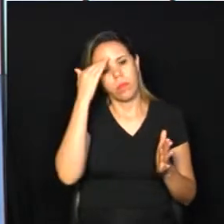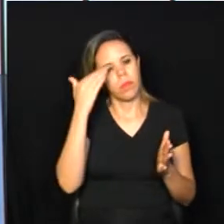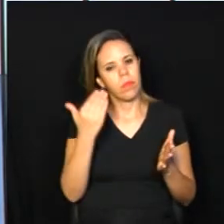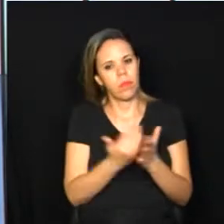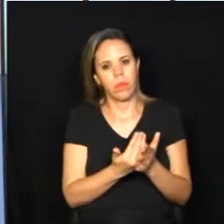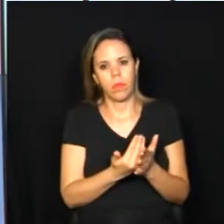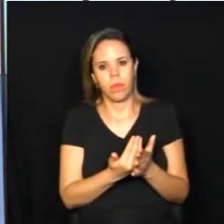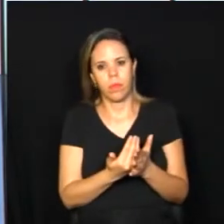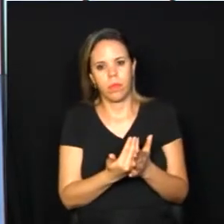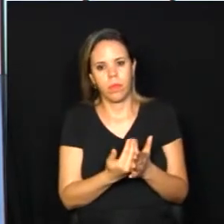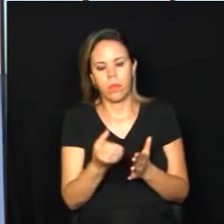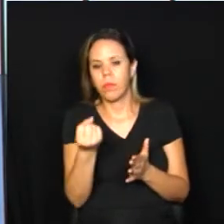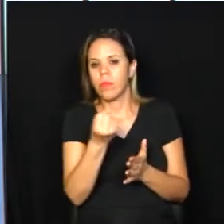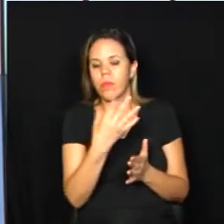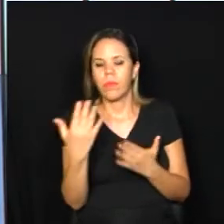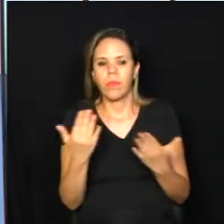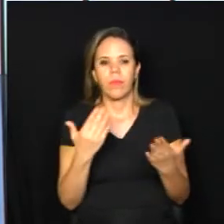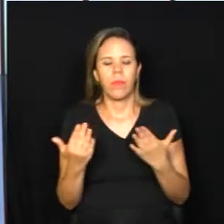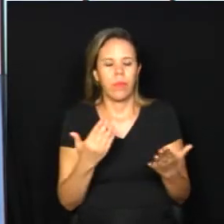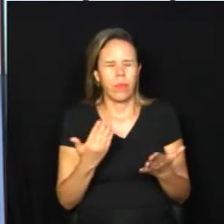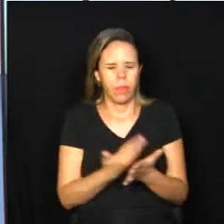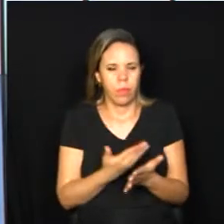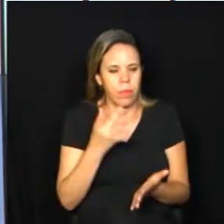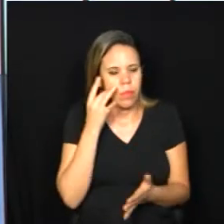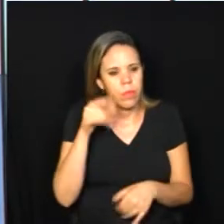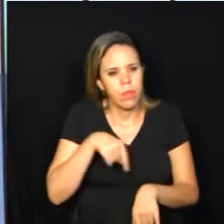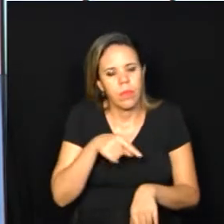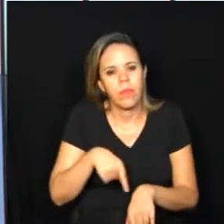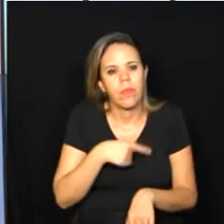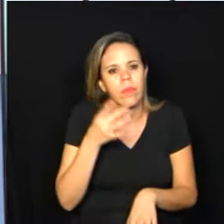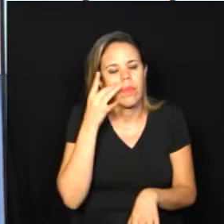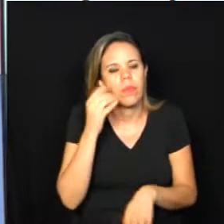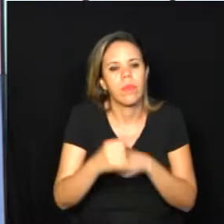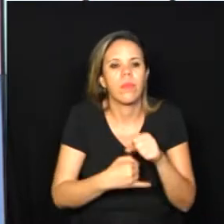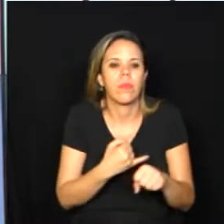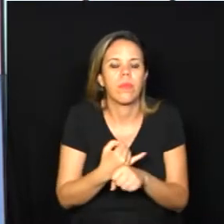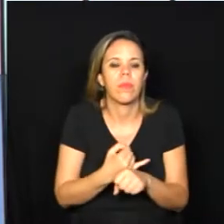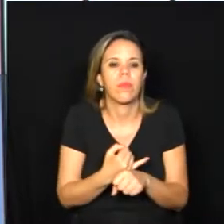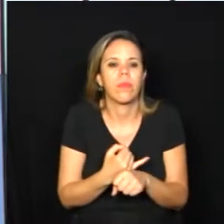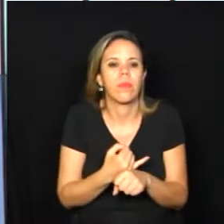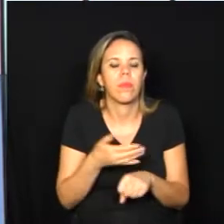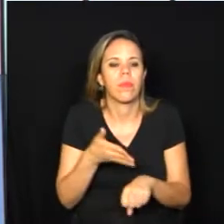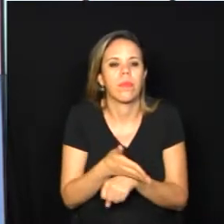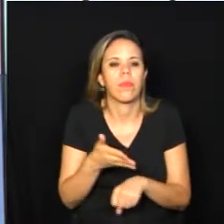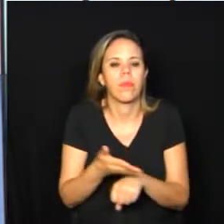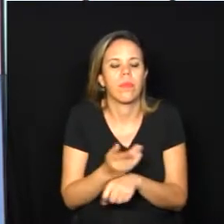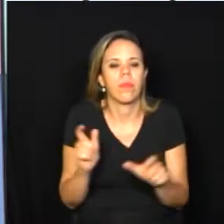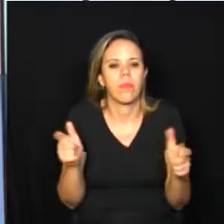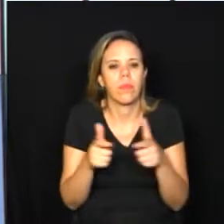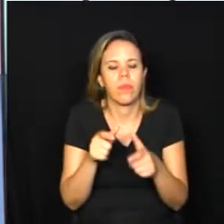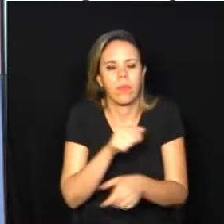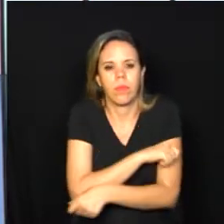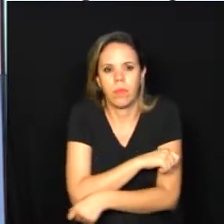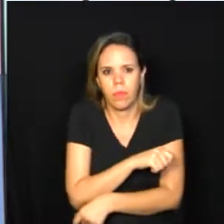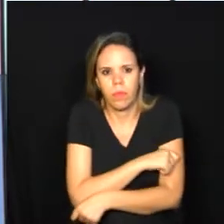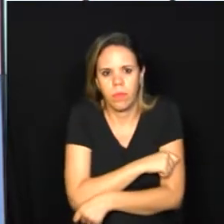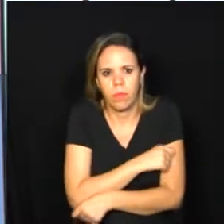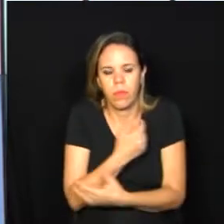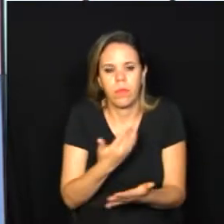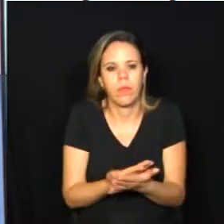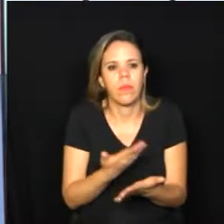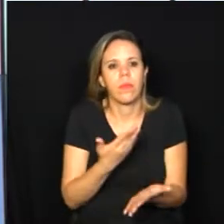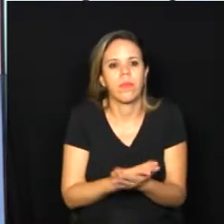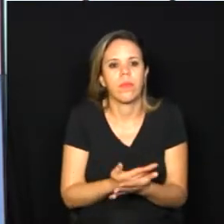cumprir esse 1/3. Presencialmente ou de forma remota, a frequência mínima dos alunos nas